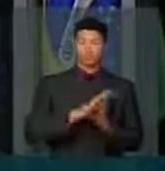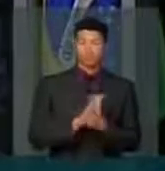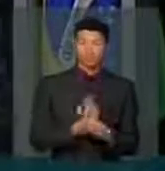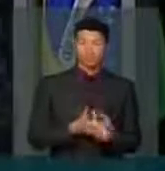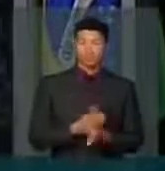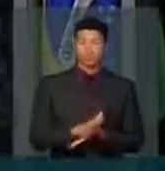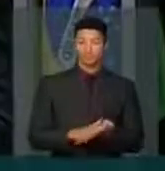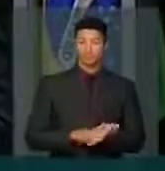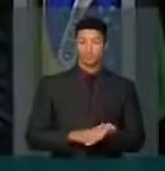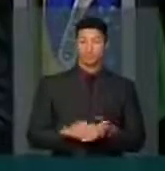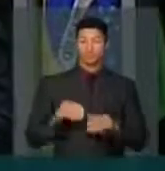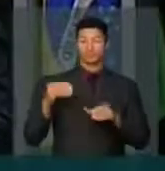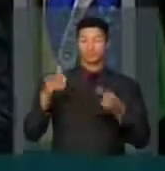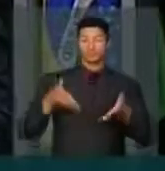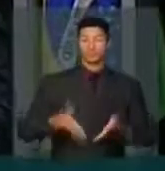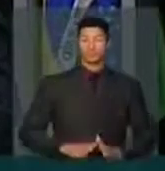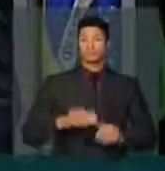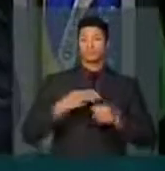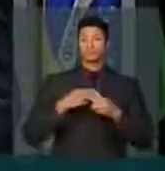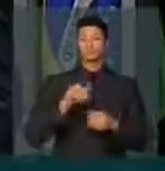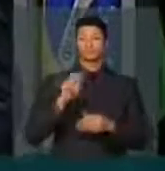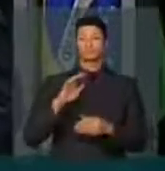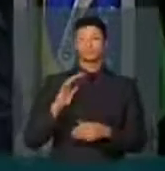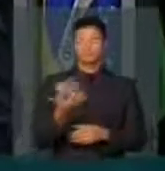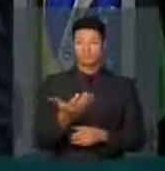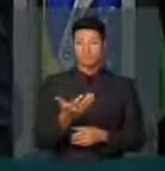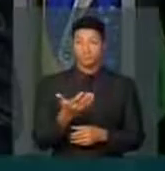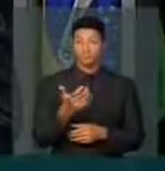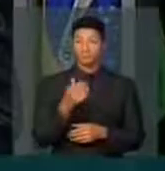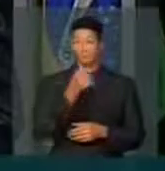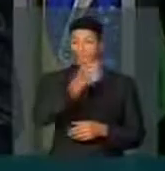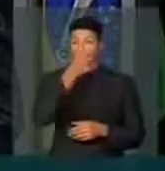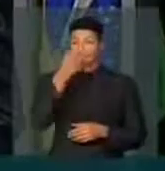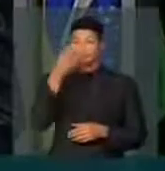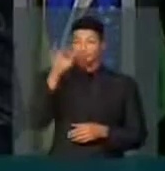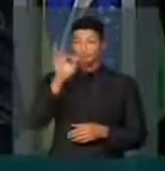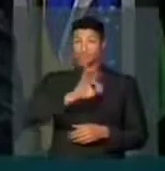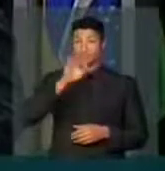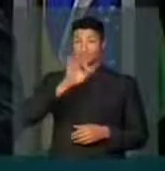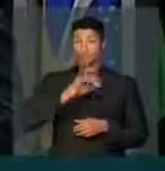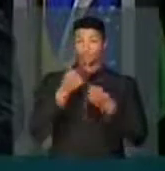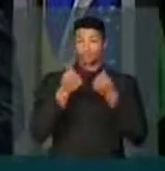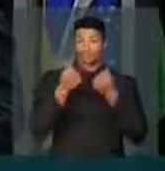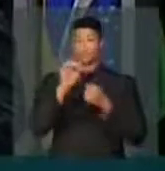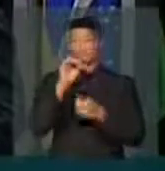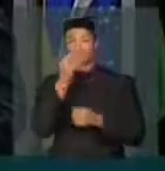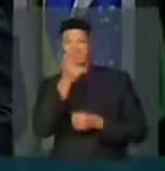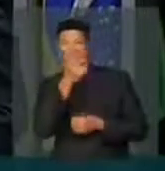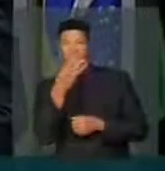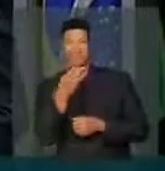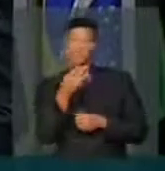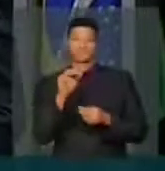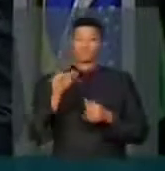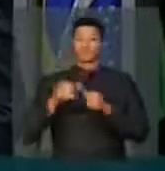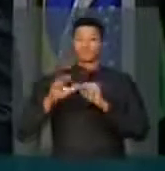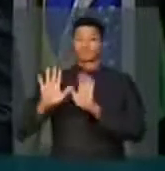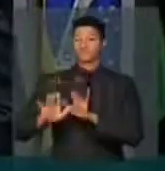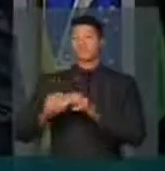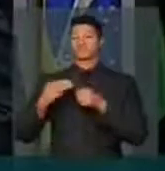lá no cemitério do município. E o que acontece? 14% da verba, ou 13%, fica no